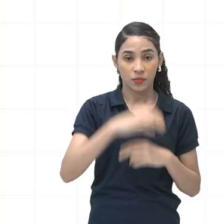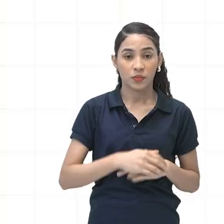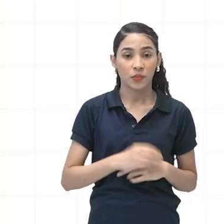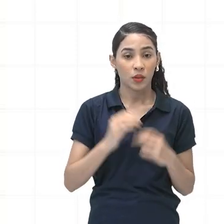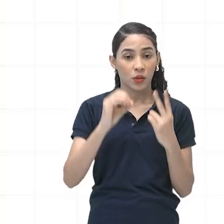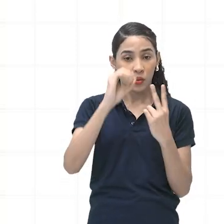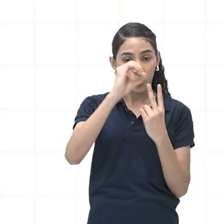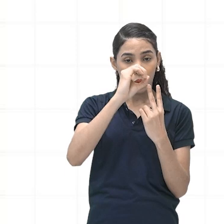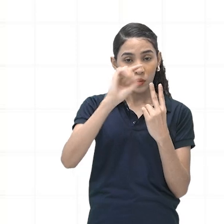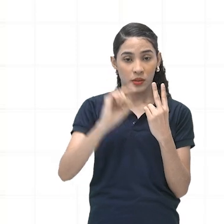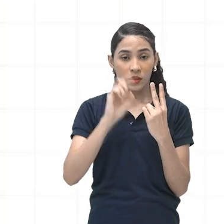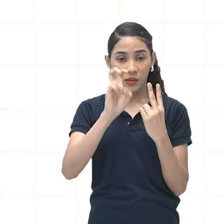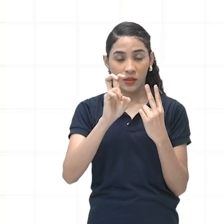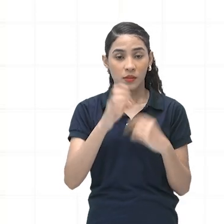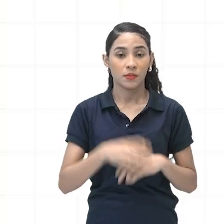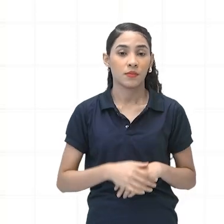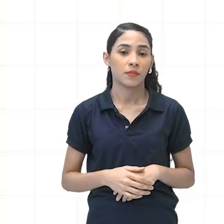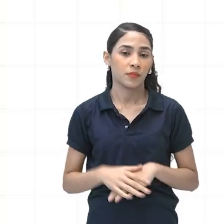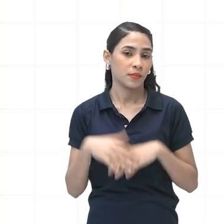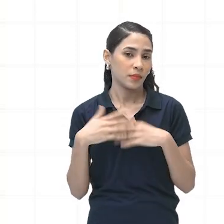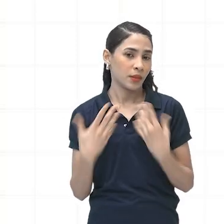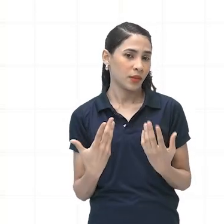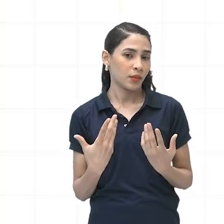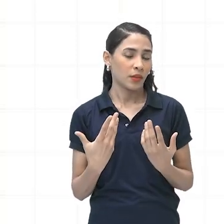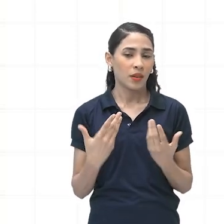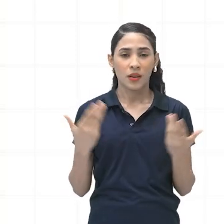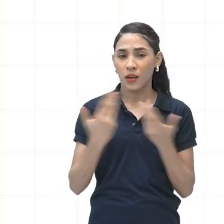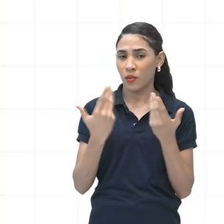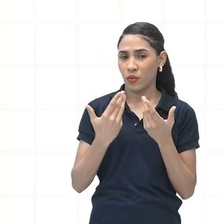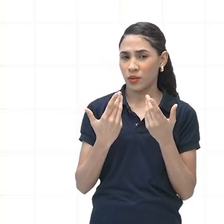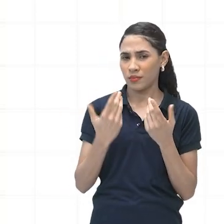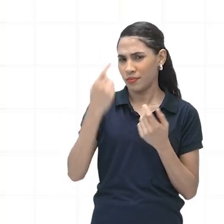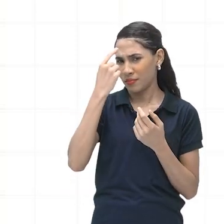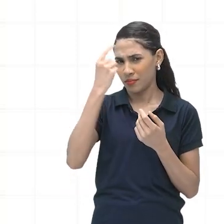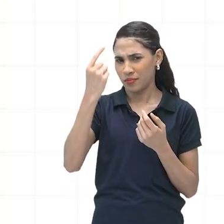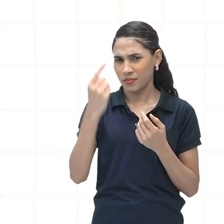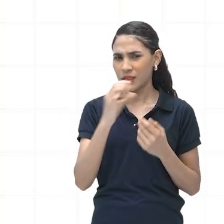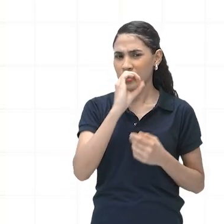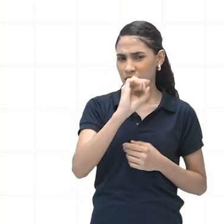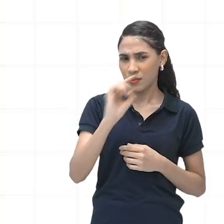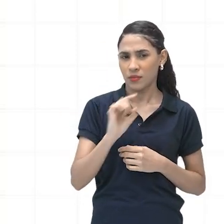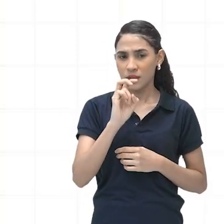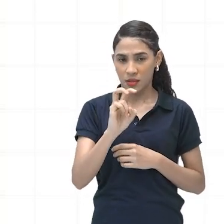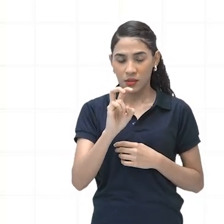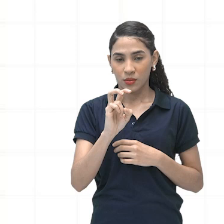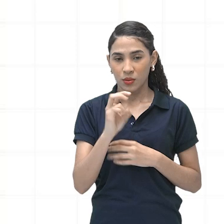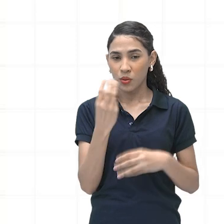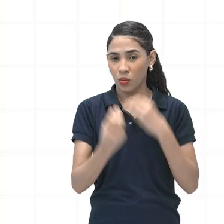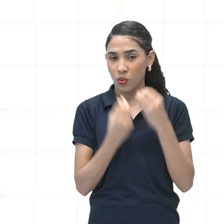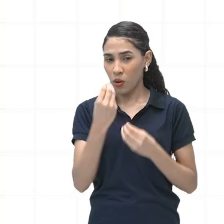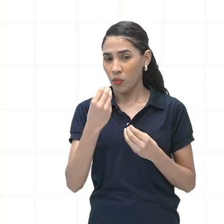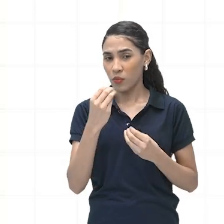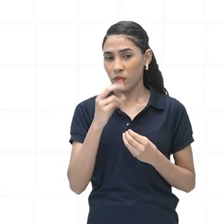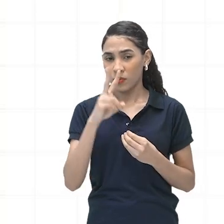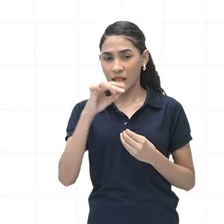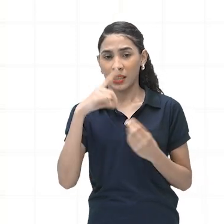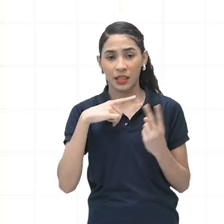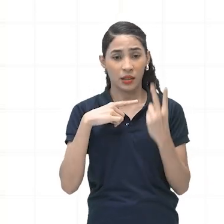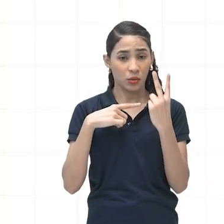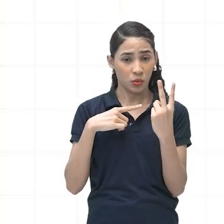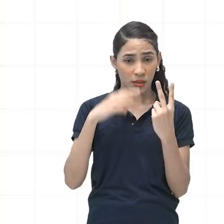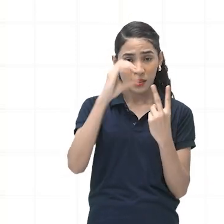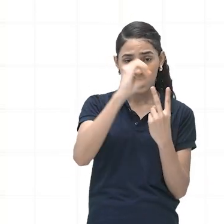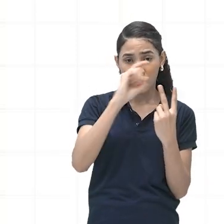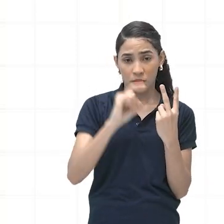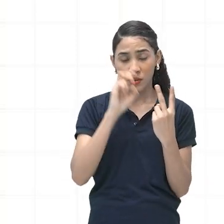0,5. Aí alguém deve falar, pô, professor, agora o senhor está inventando. 0,5? Como que eu vou ter 2 elevado a